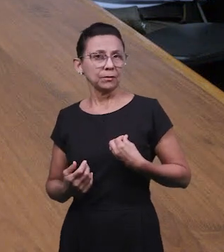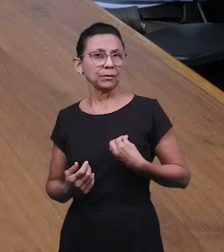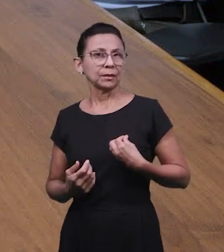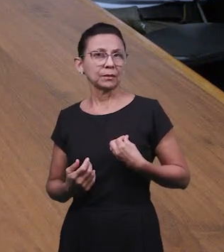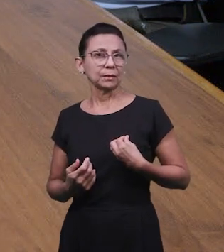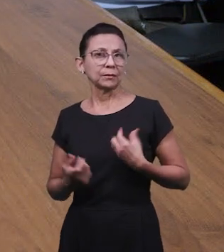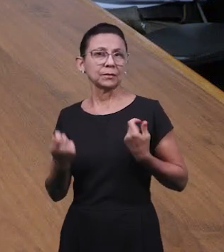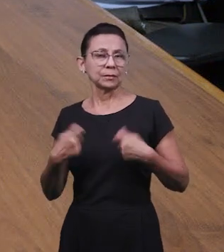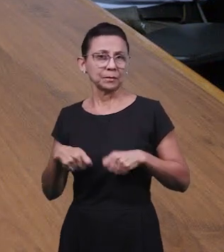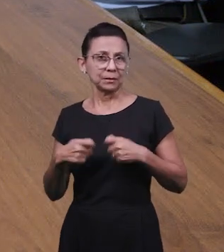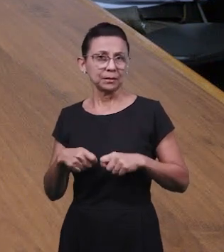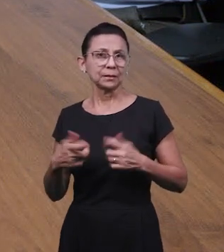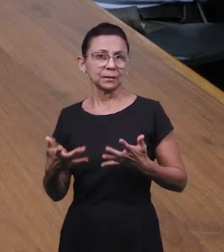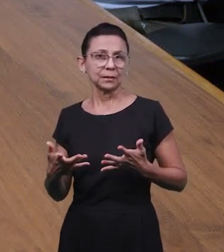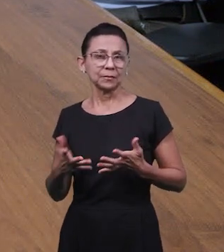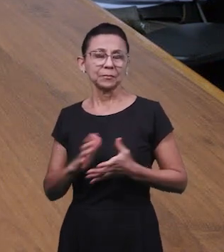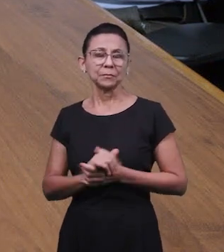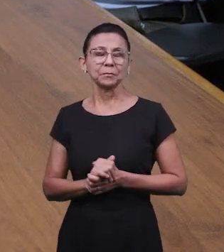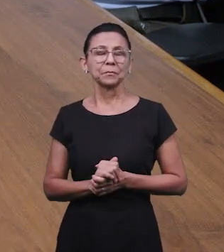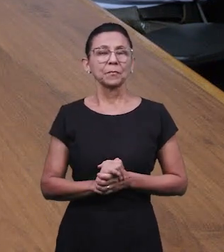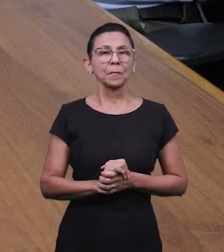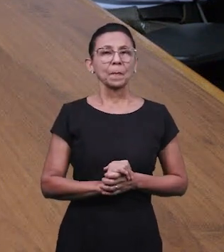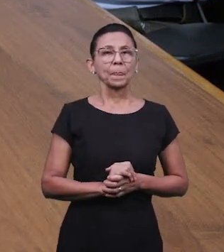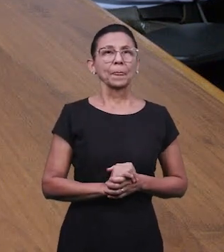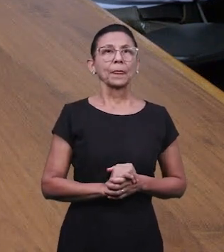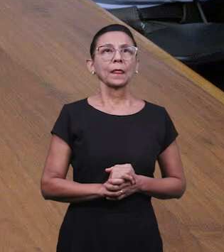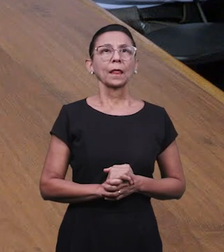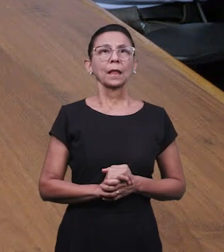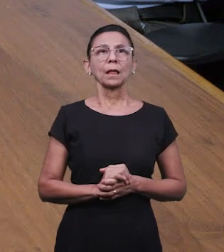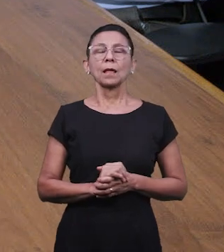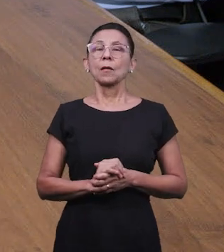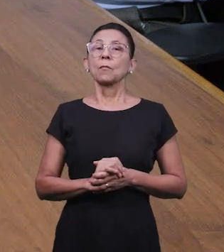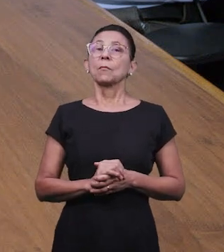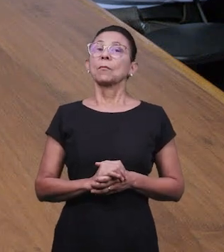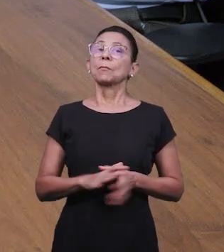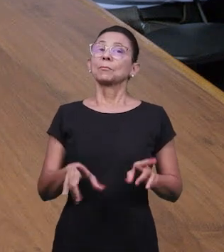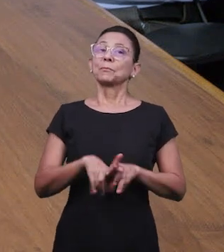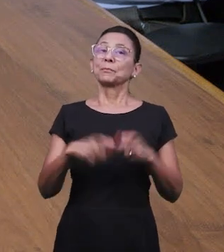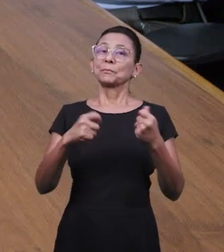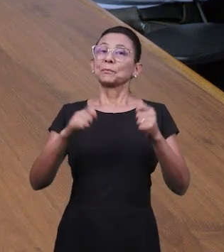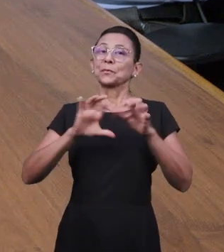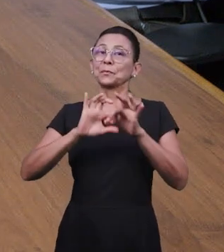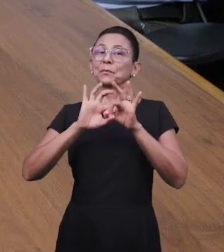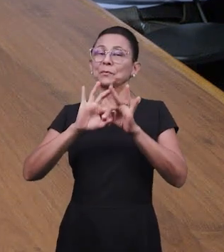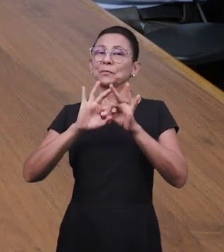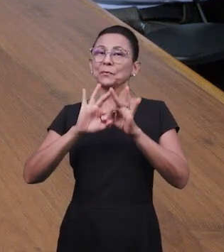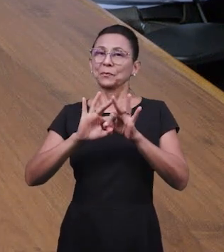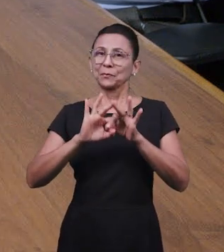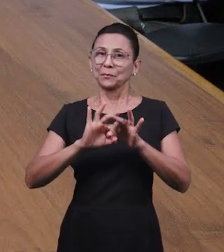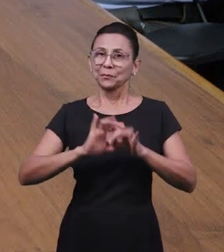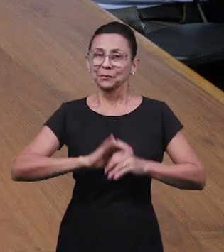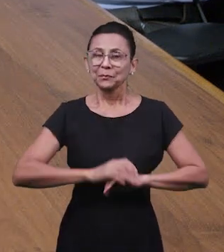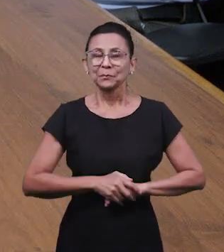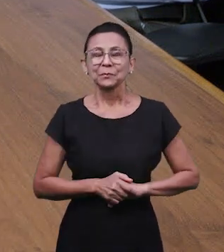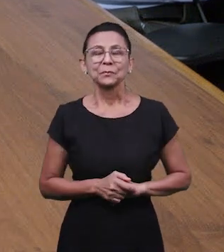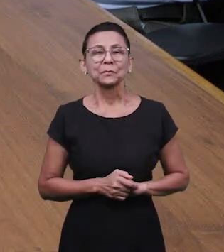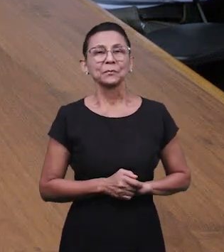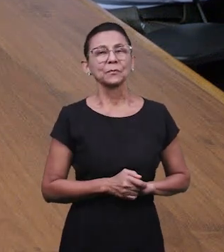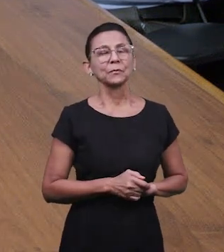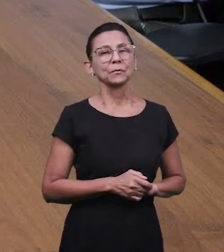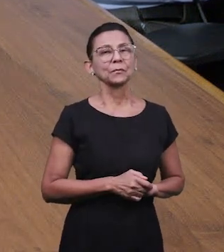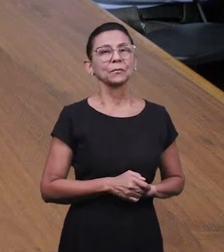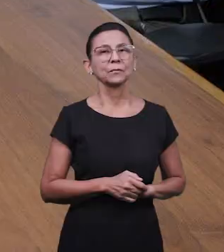para você ir além da letra. E você só faz isso na comunhão, porque quem abre